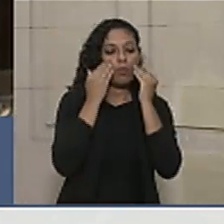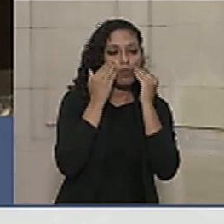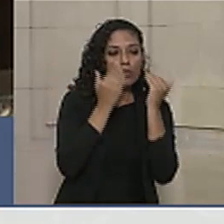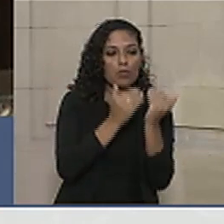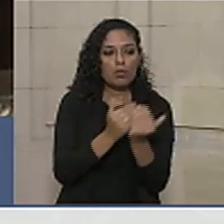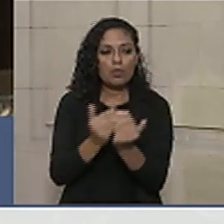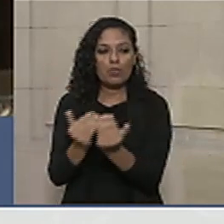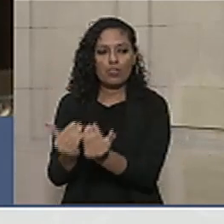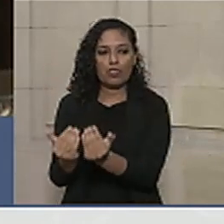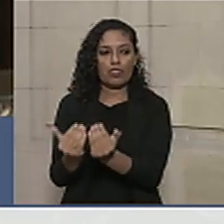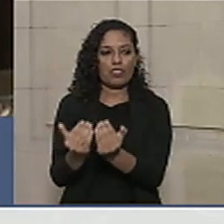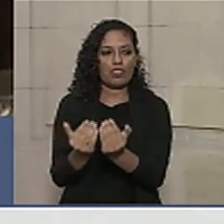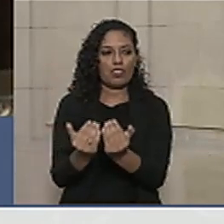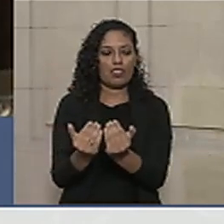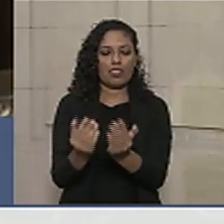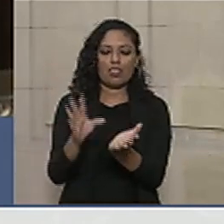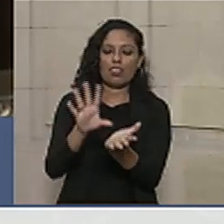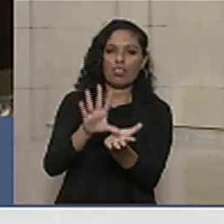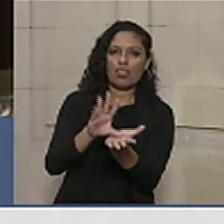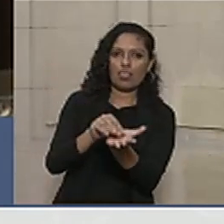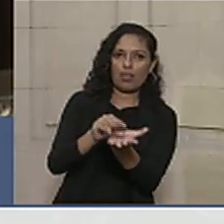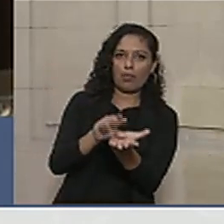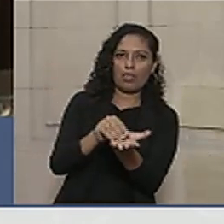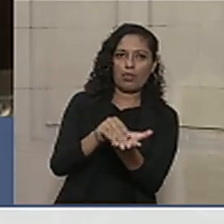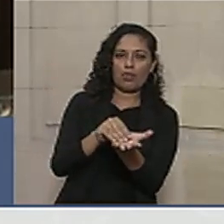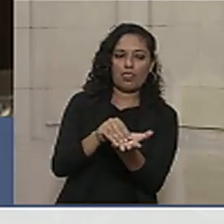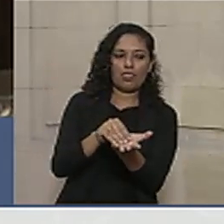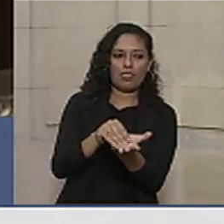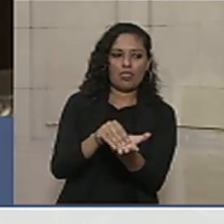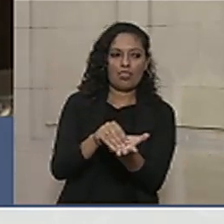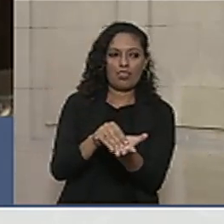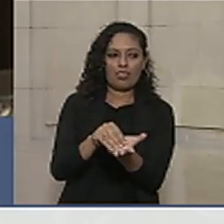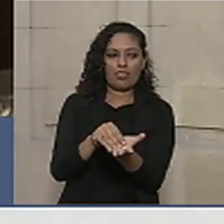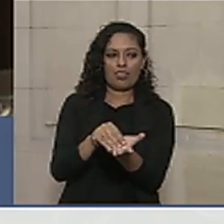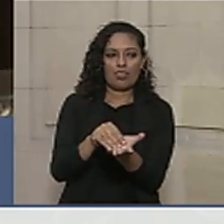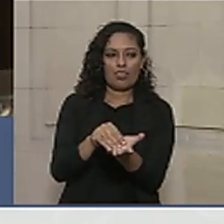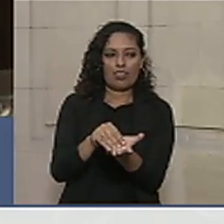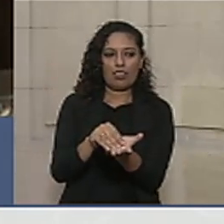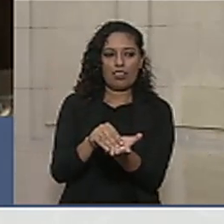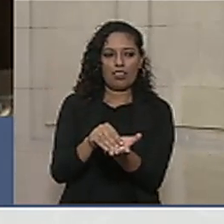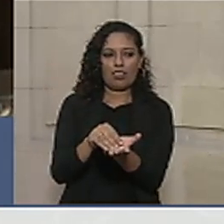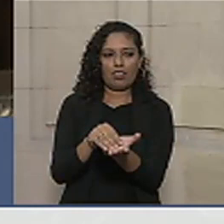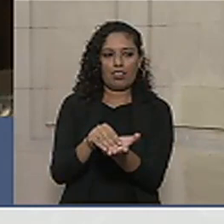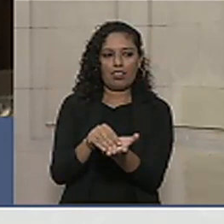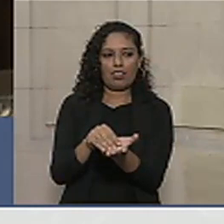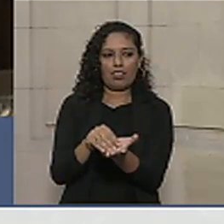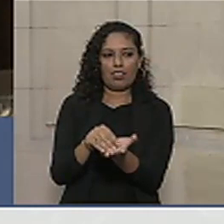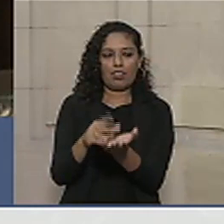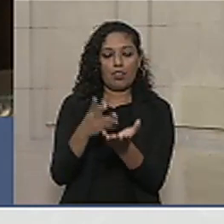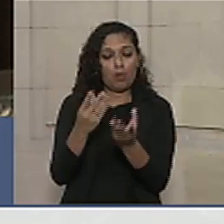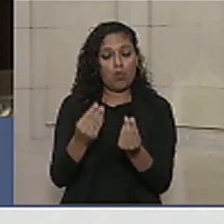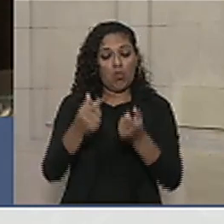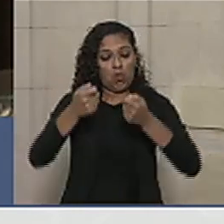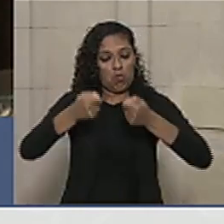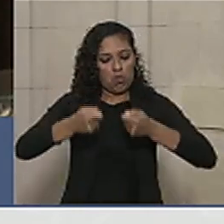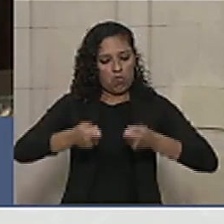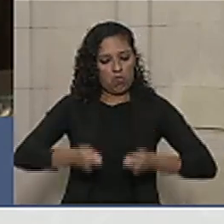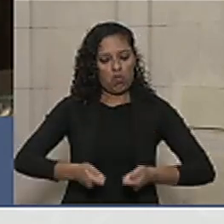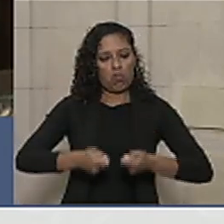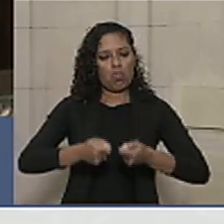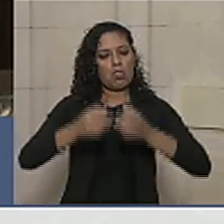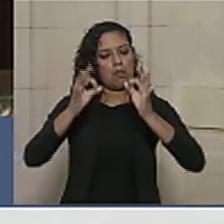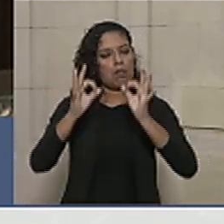trazendo a pauta de uma forma muito justa e